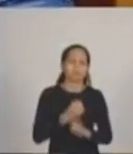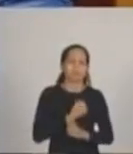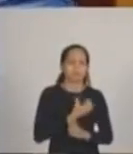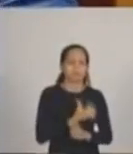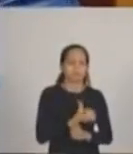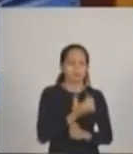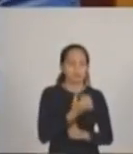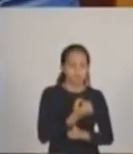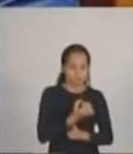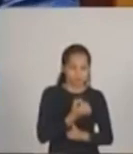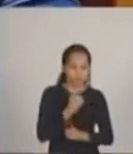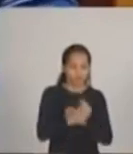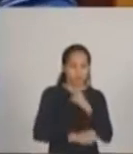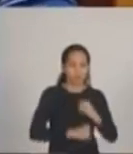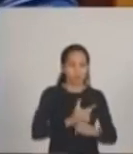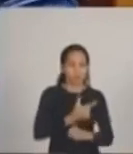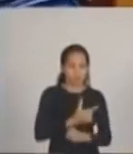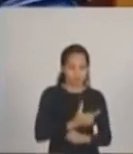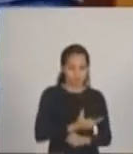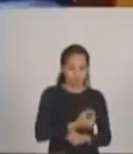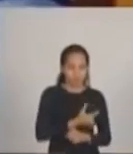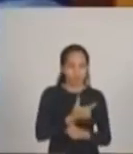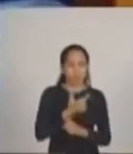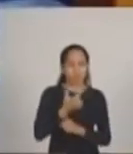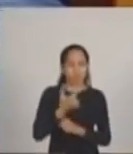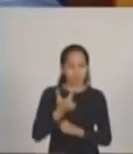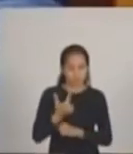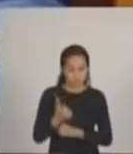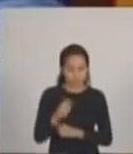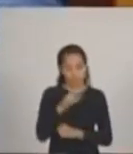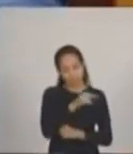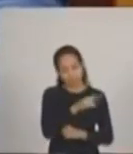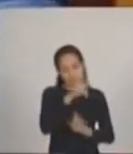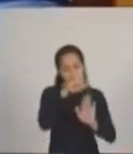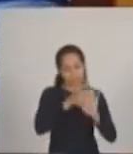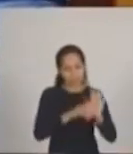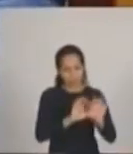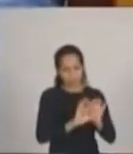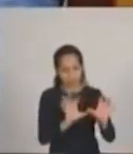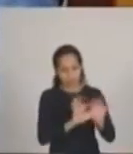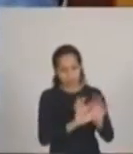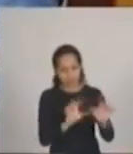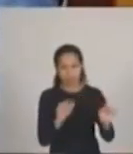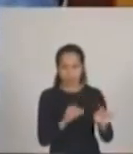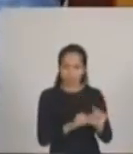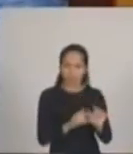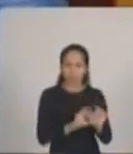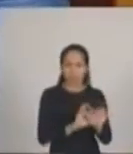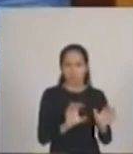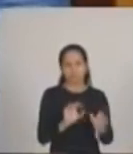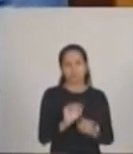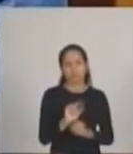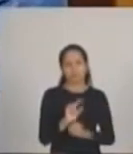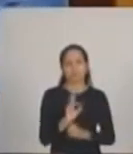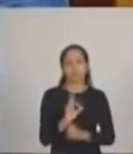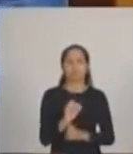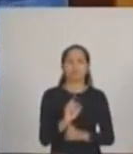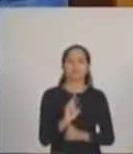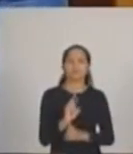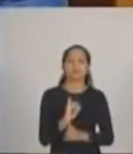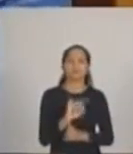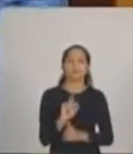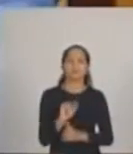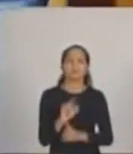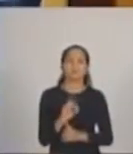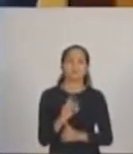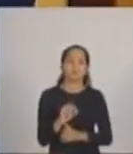60/2021, ele é um projeto autorizativo. Só fazer um resumo aqui, o projeto autorizativo, geralmente, ele não